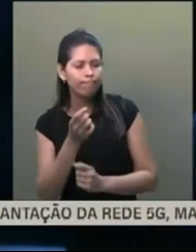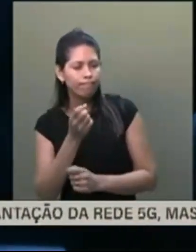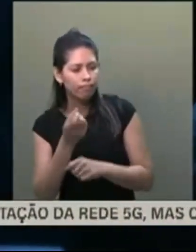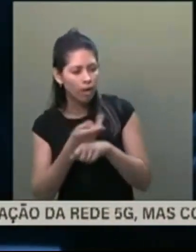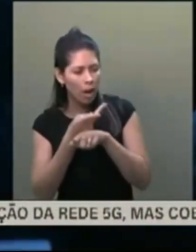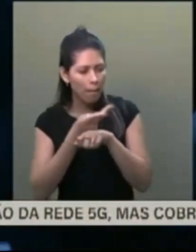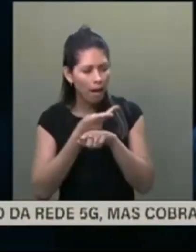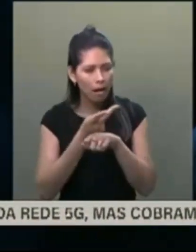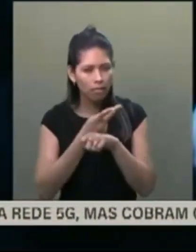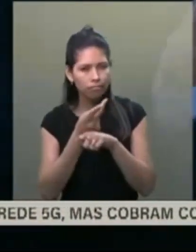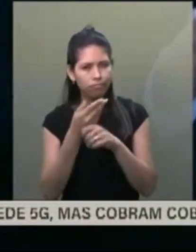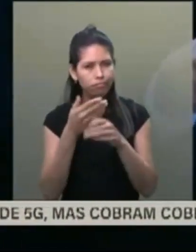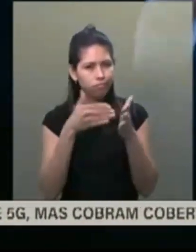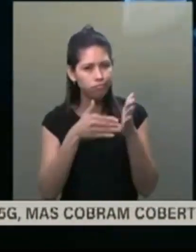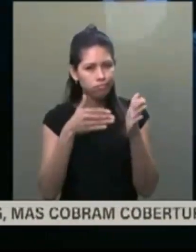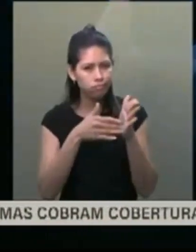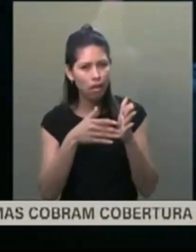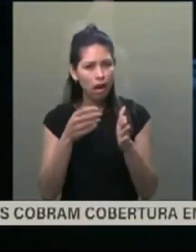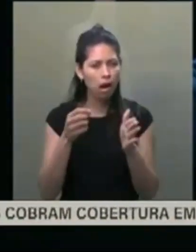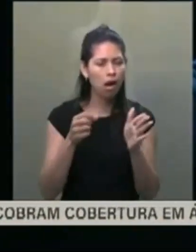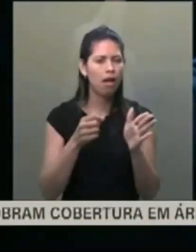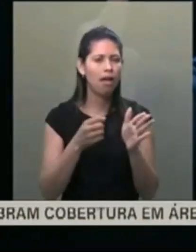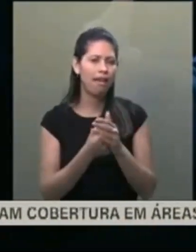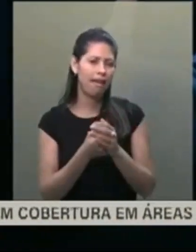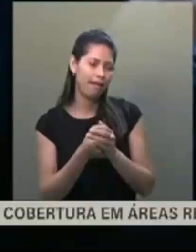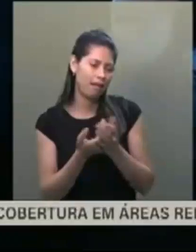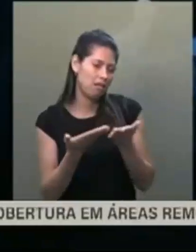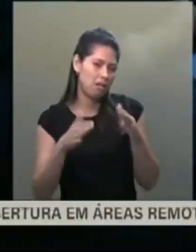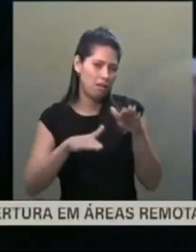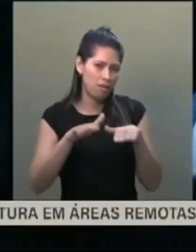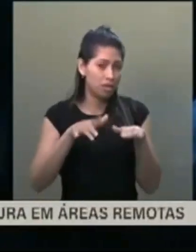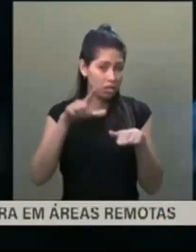uma convicção que eu tenho baseada num fato.